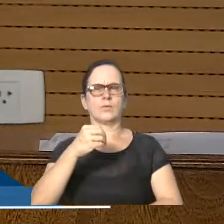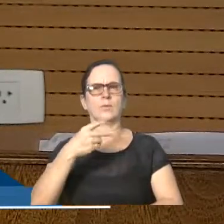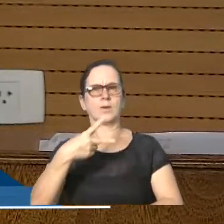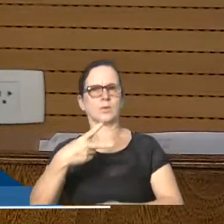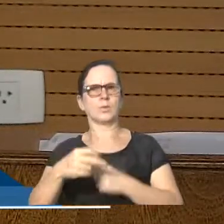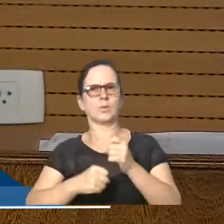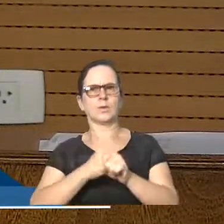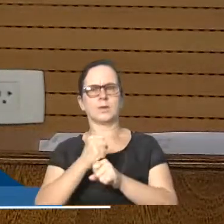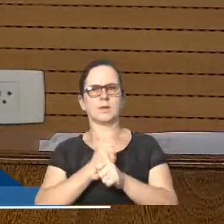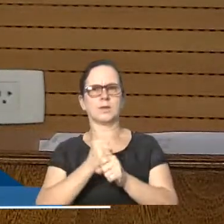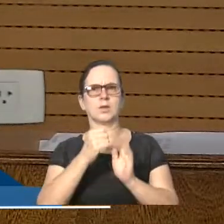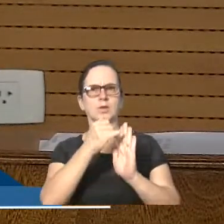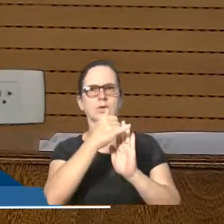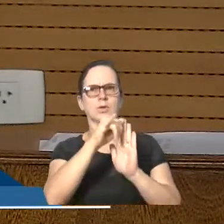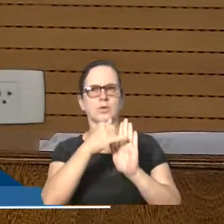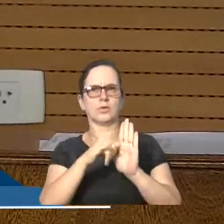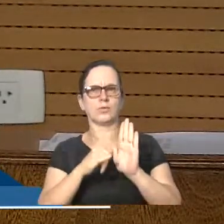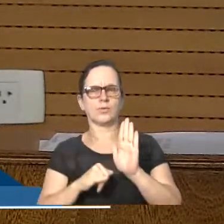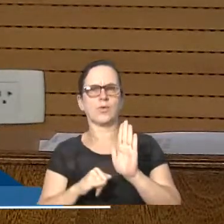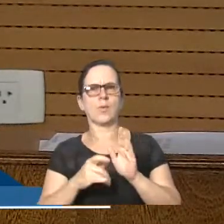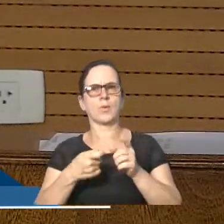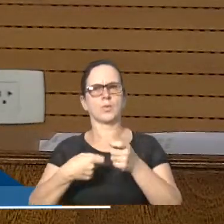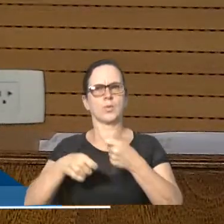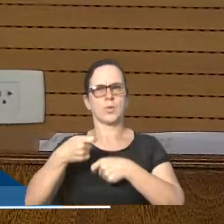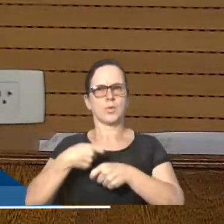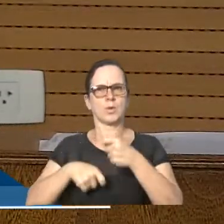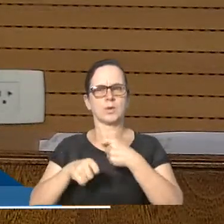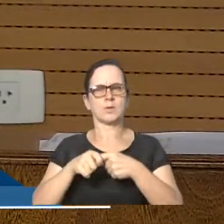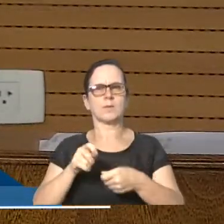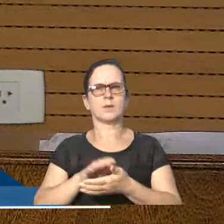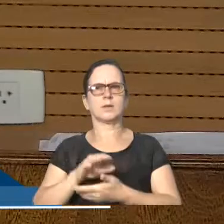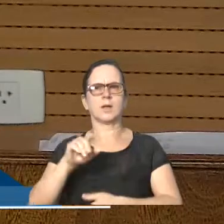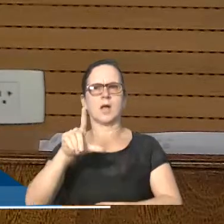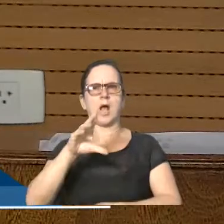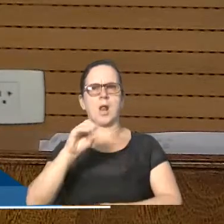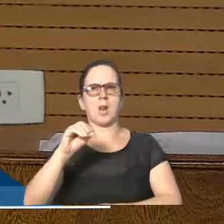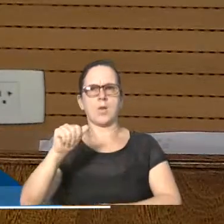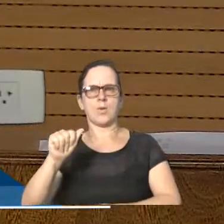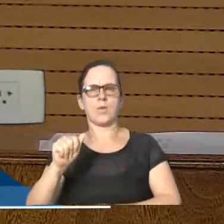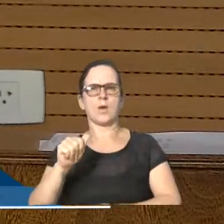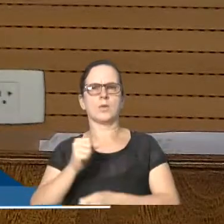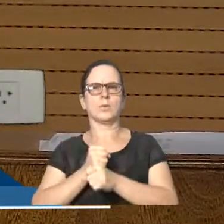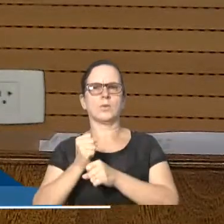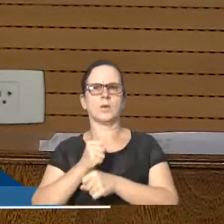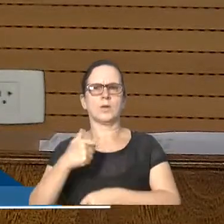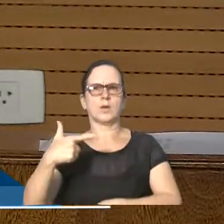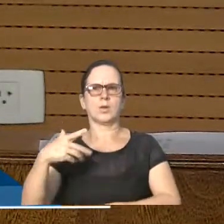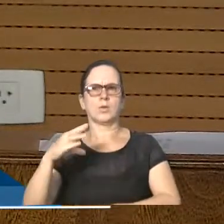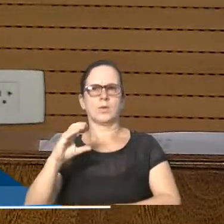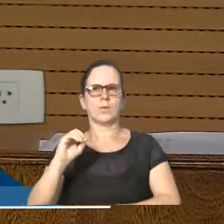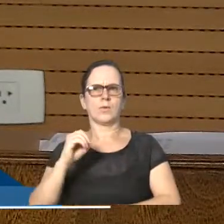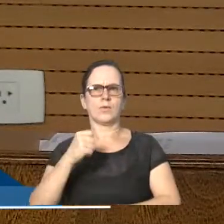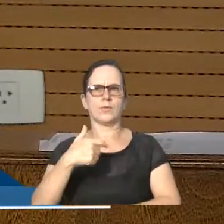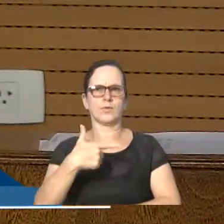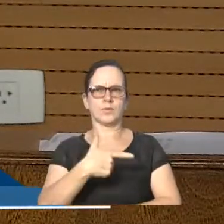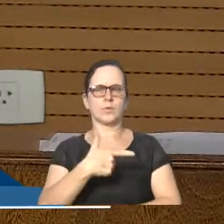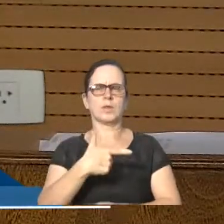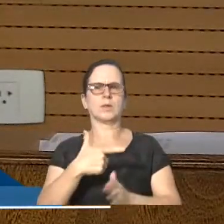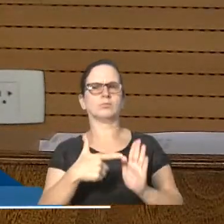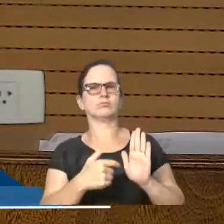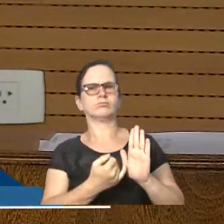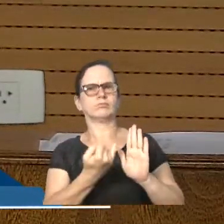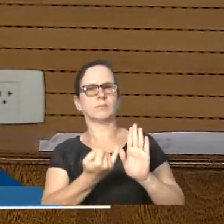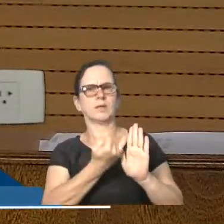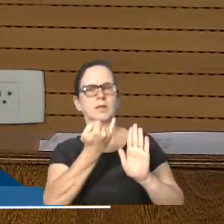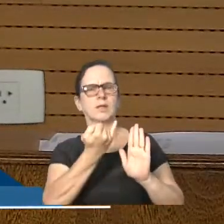onde informa a sua previsão orçamentária na LOA de 2022. Nesse sentido, entendo que o projeto de lei atende